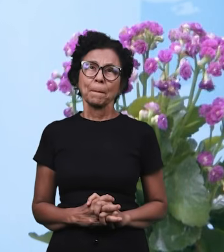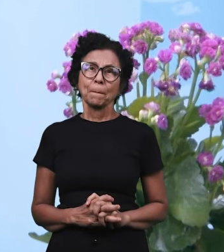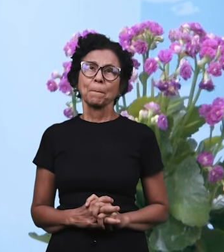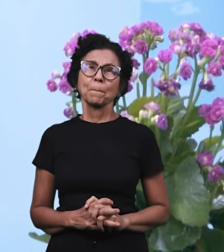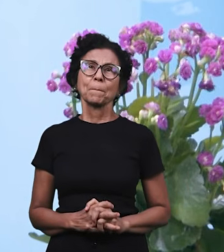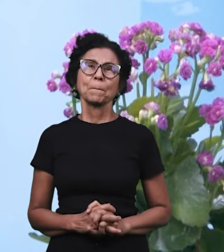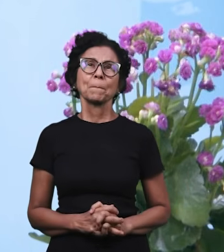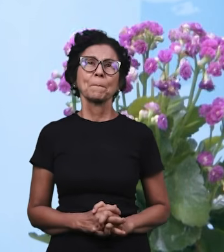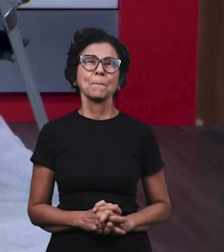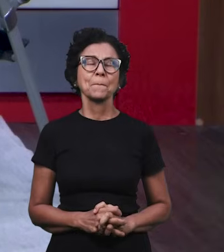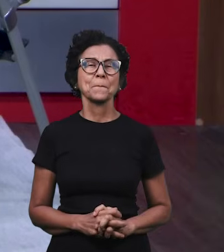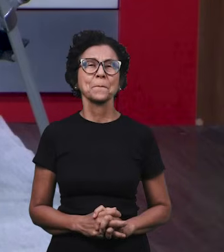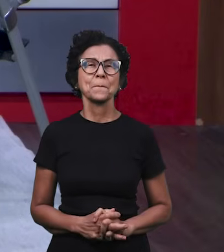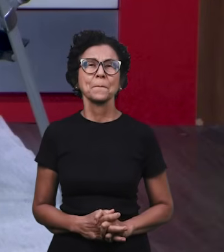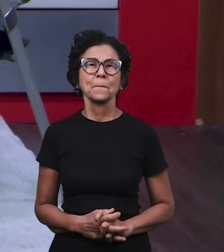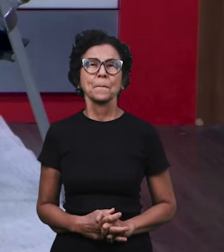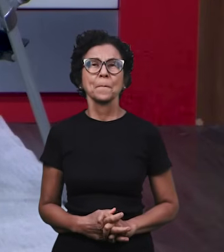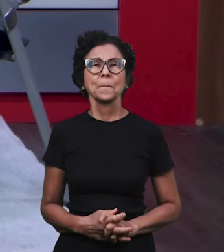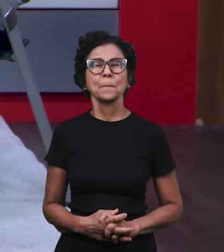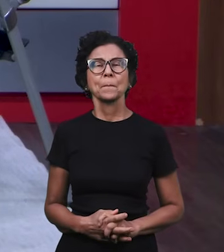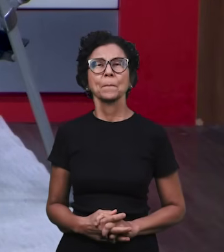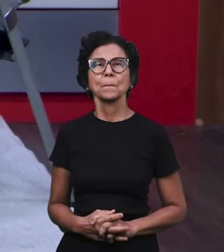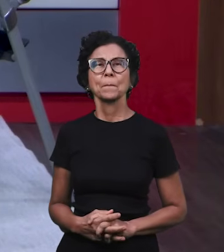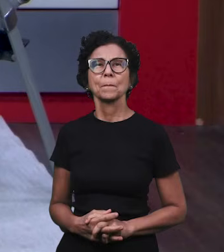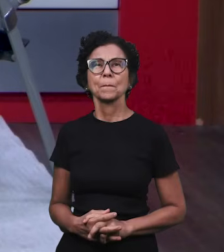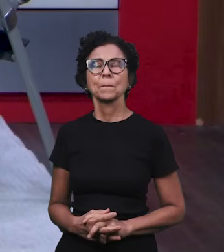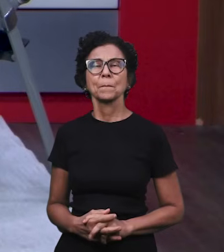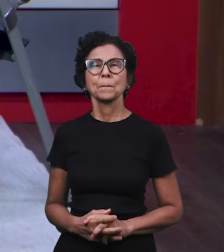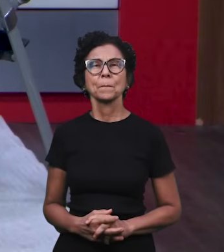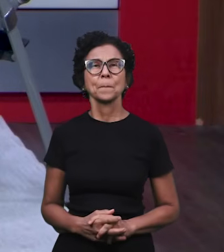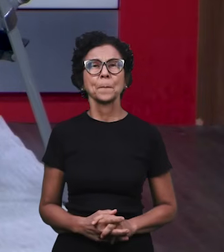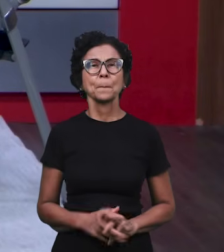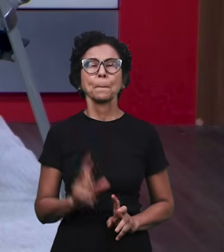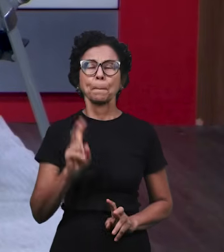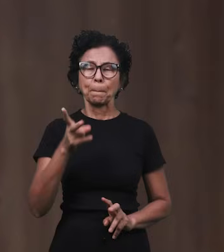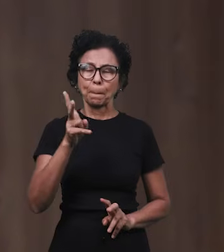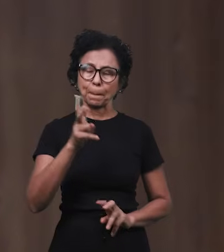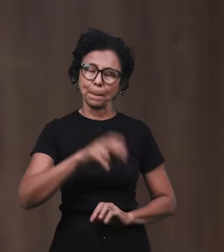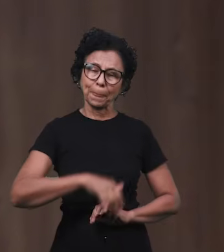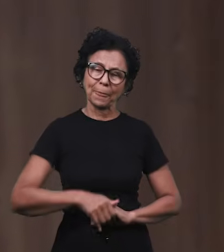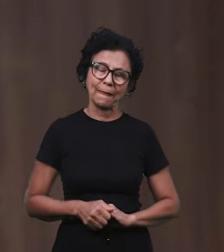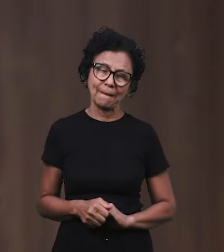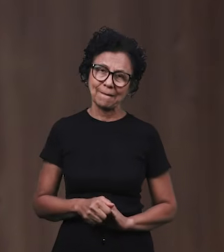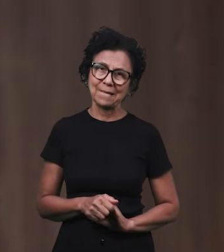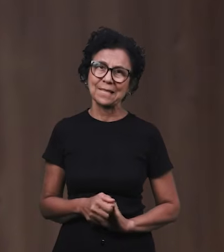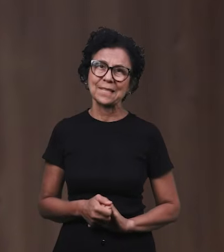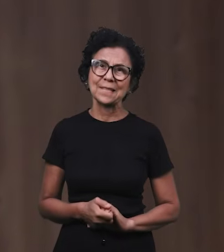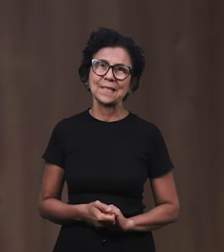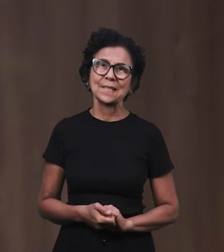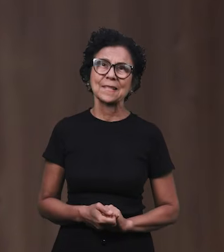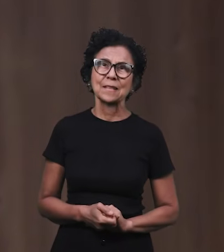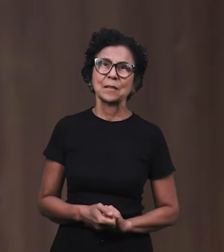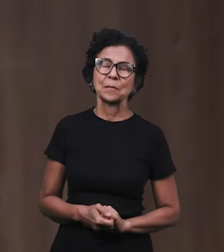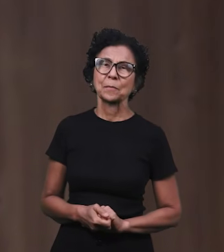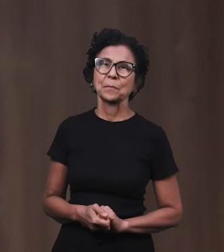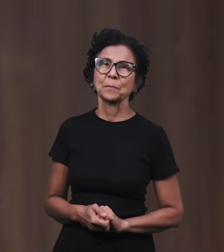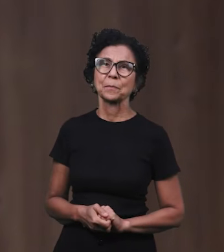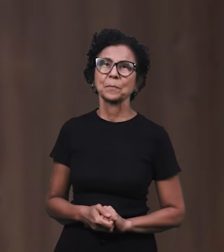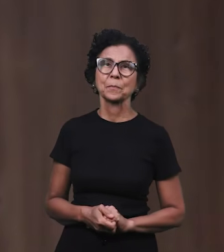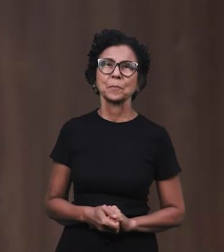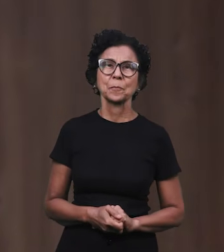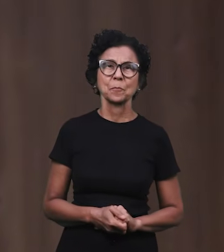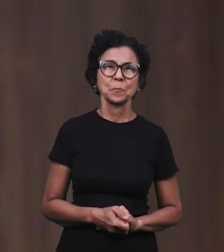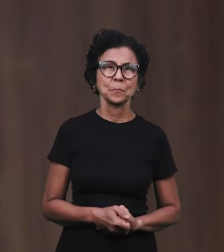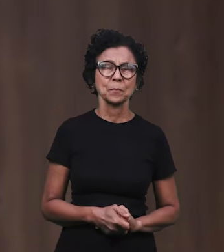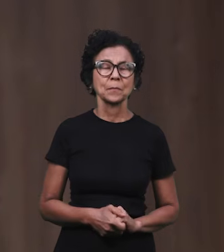conclusão. Do que está sendo dito. E aí, ele fala bem assim... para que eu vivesse,